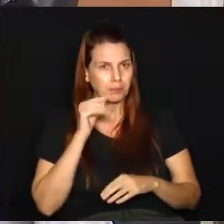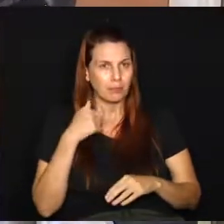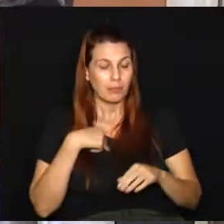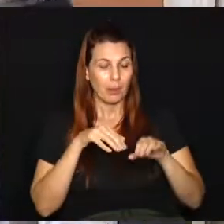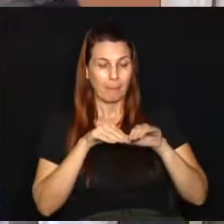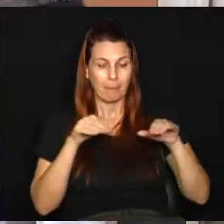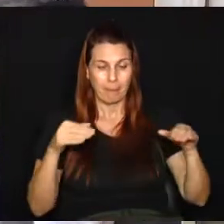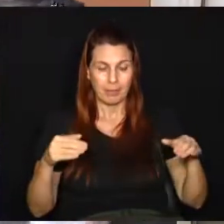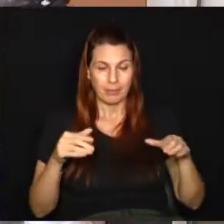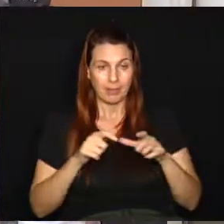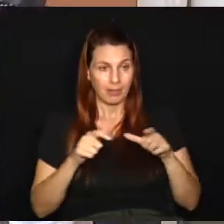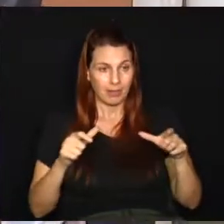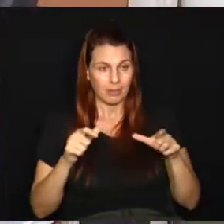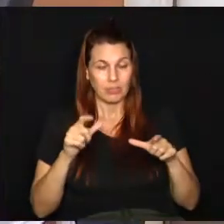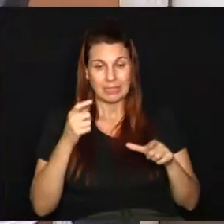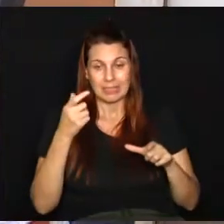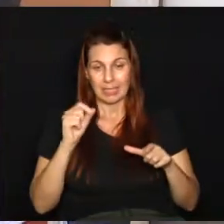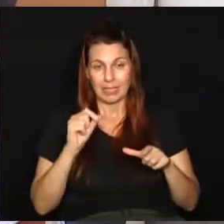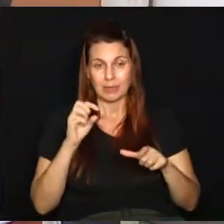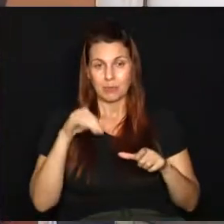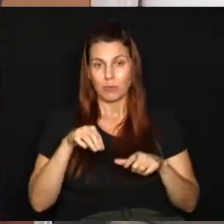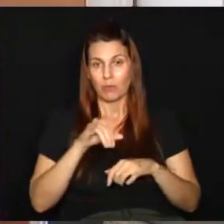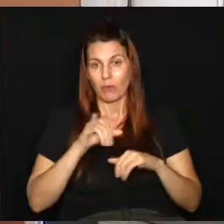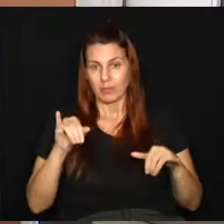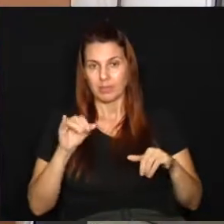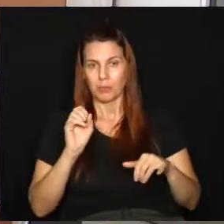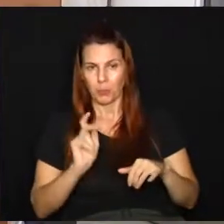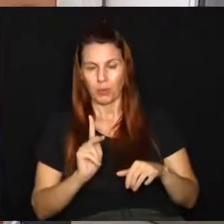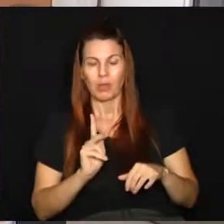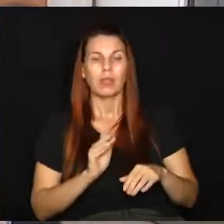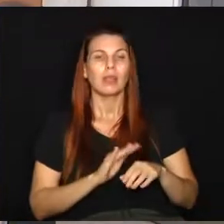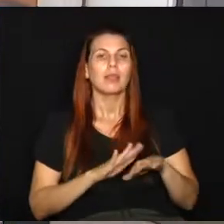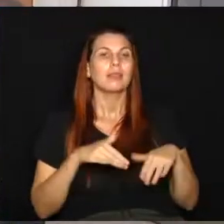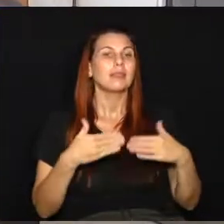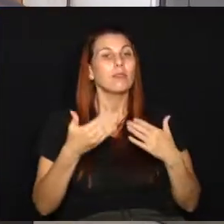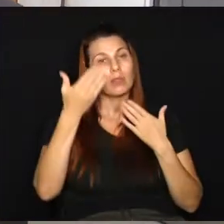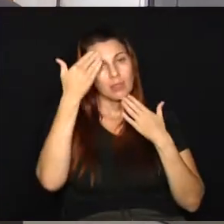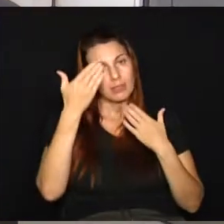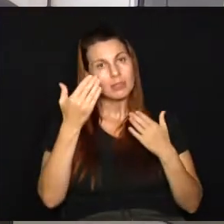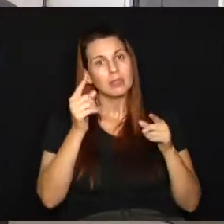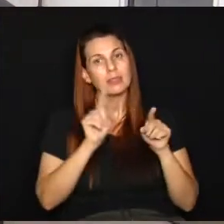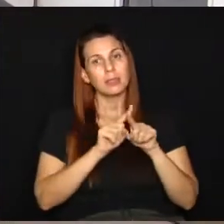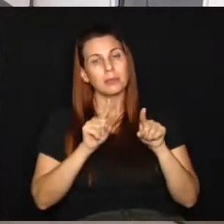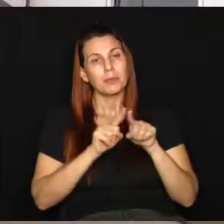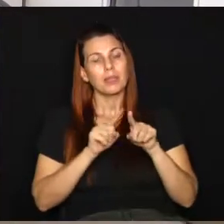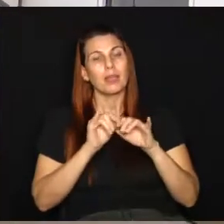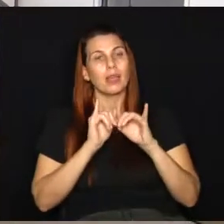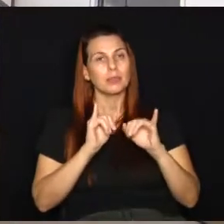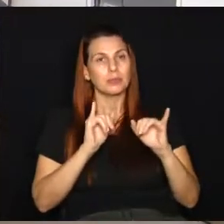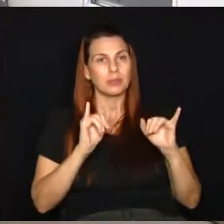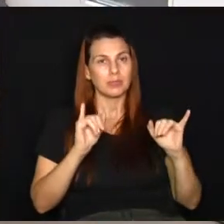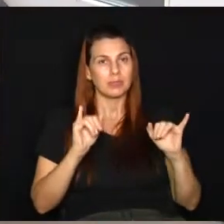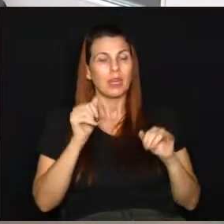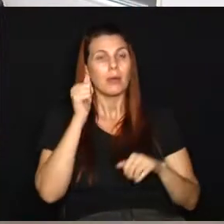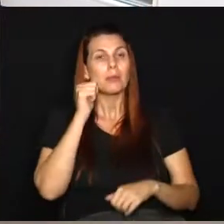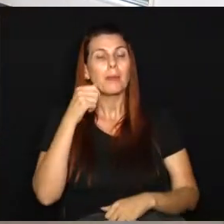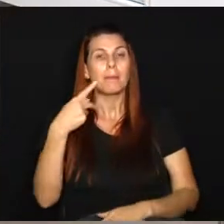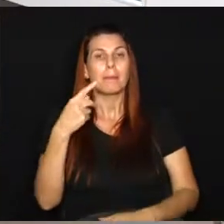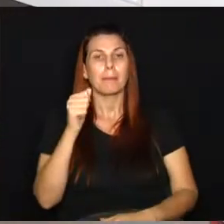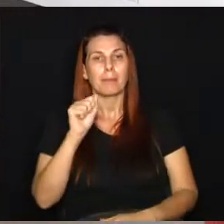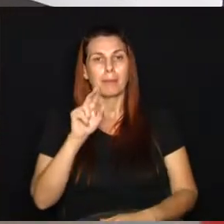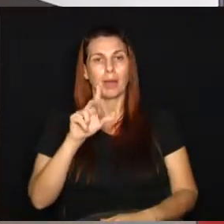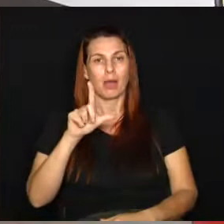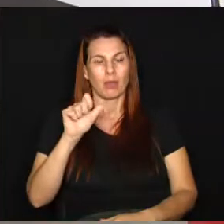10 minutinhos, eu vou só avisar, só para o pessoal. E eu gostaria também de agradecer e anunciar a Paula Nicolucci,